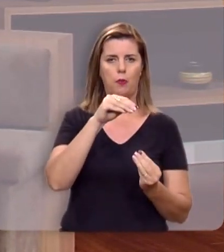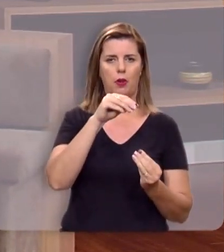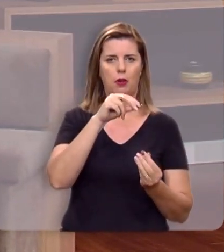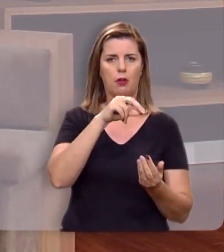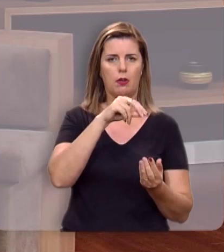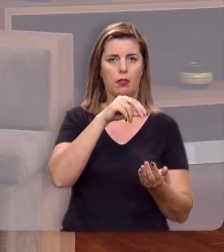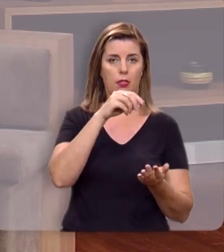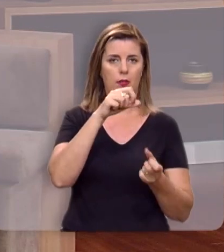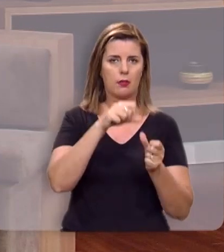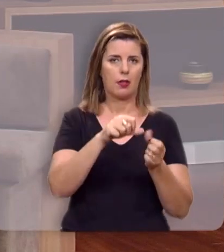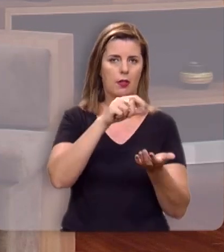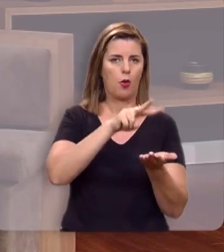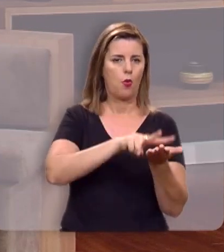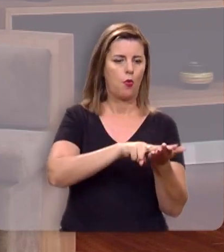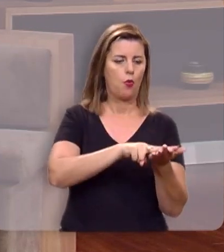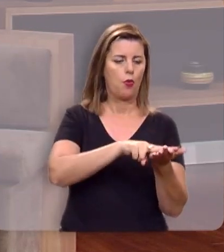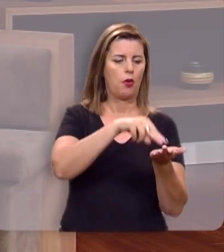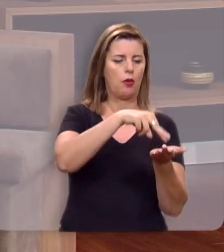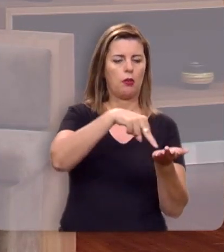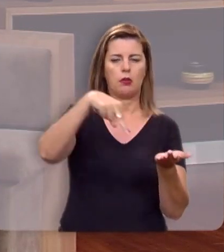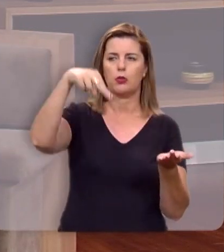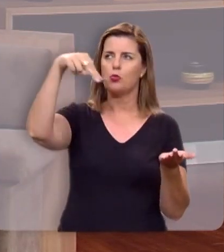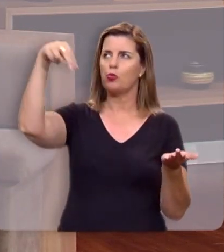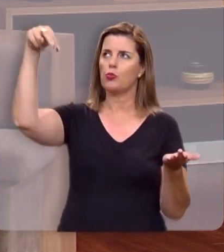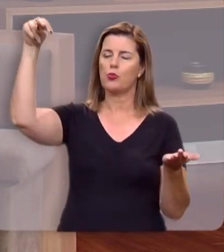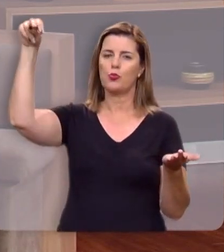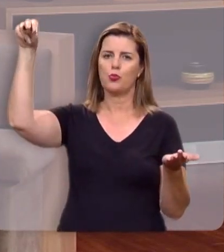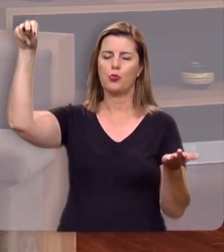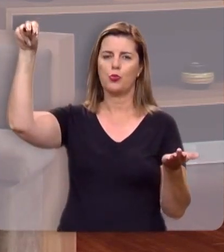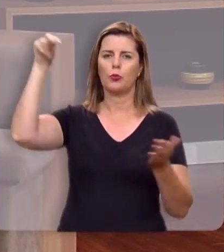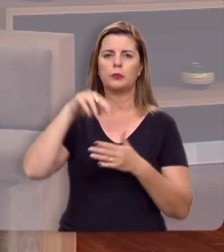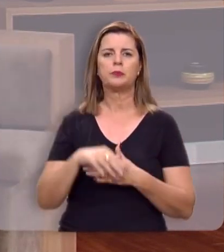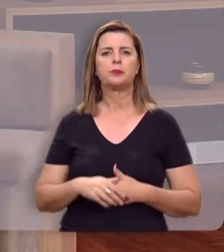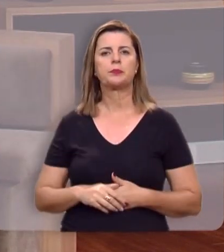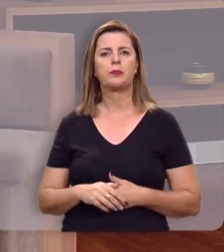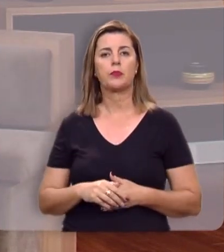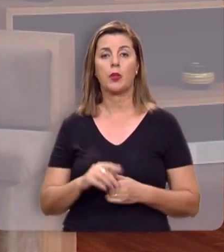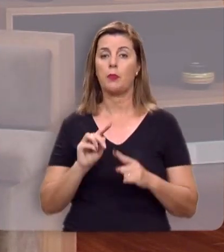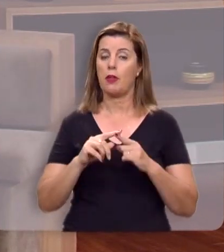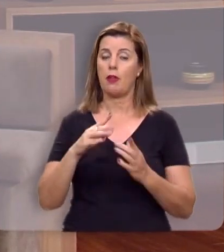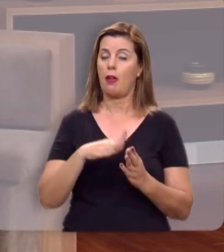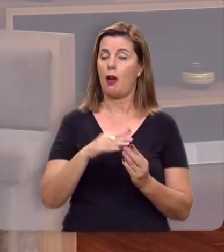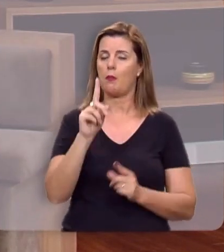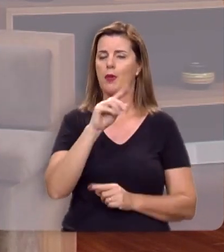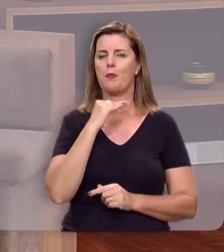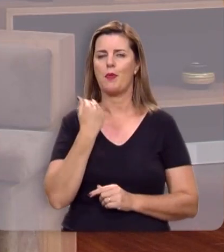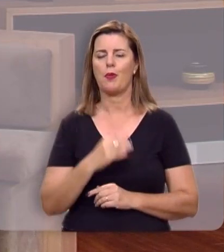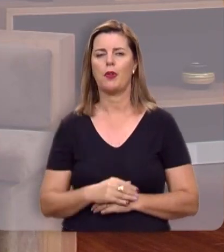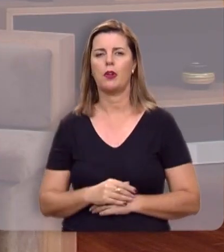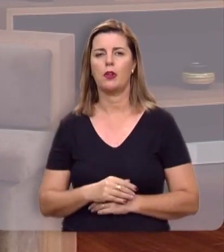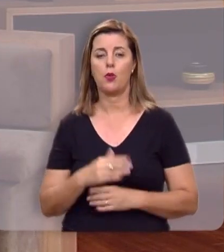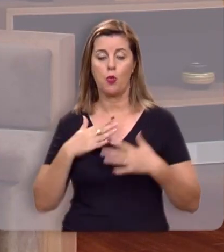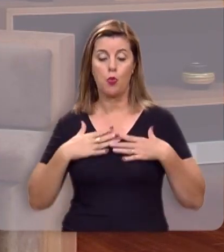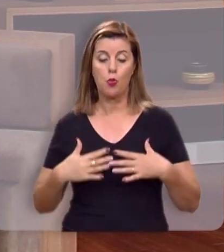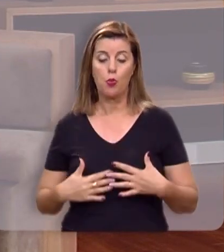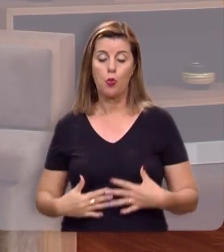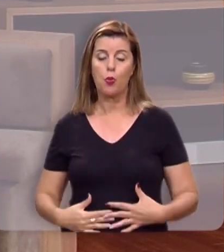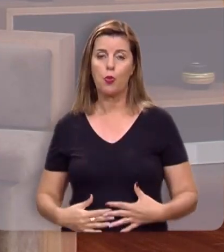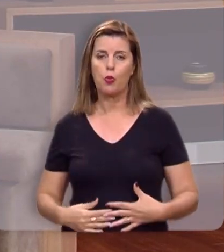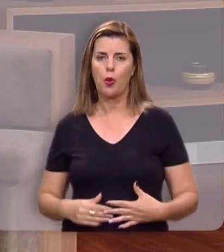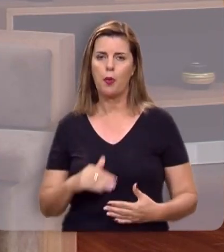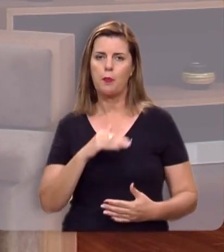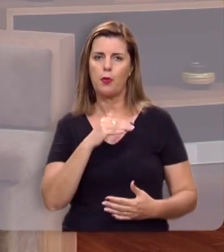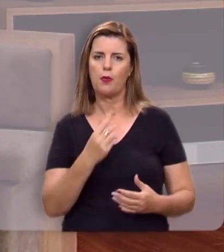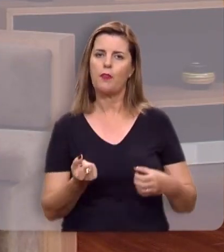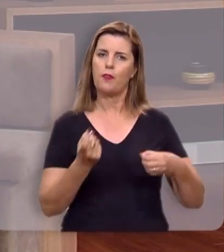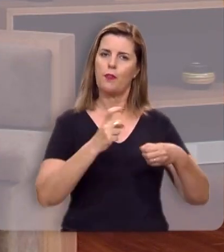nele, ela se desprende do corpo, porque a alma não morre. E o corpo que foi feito do pó é